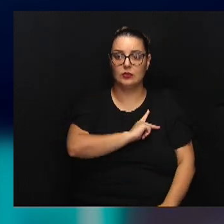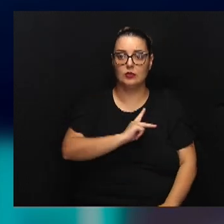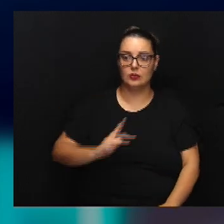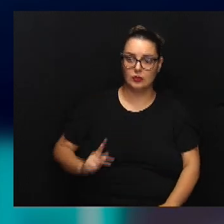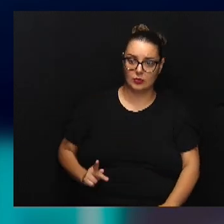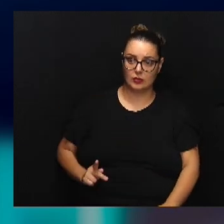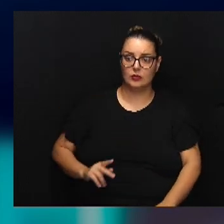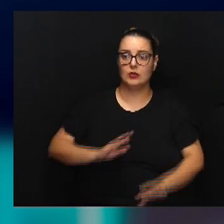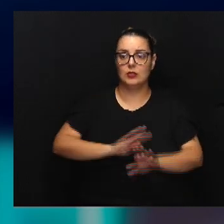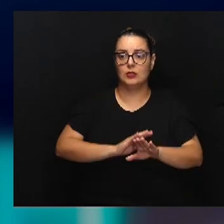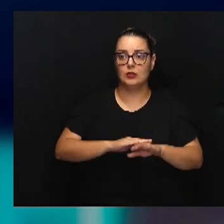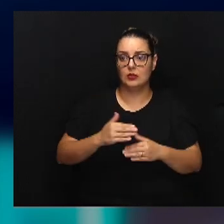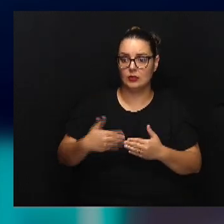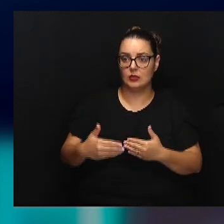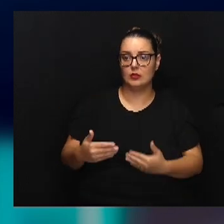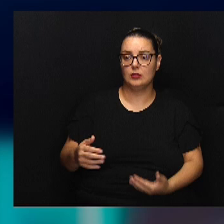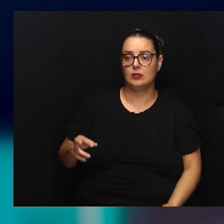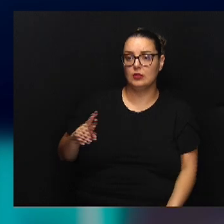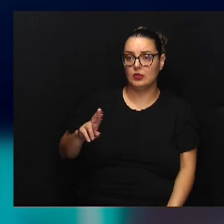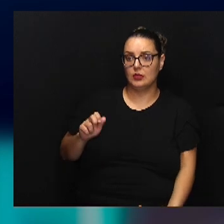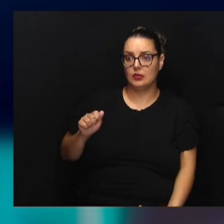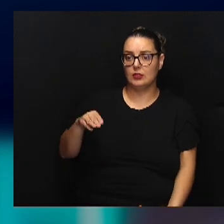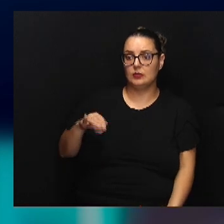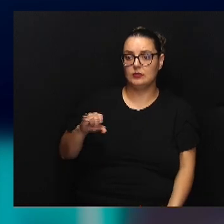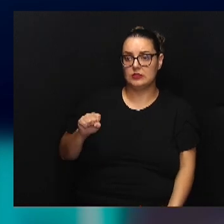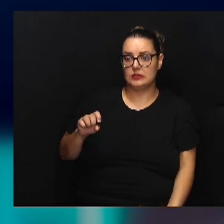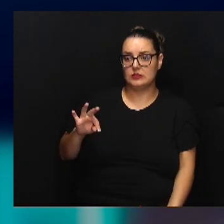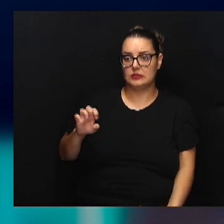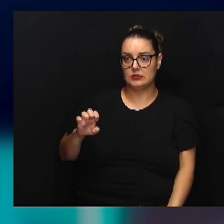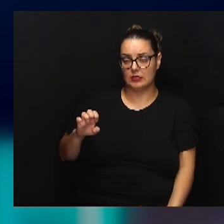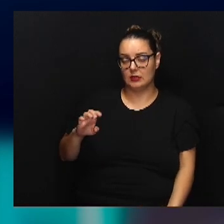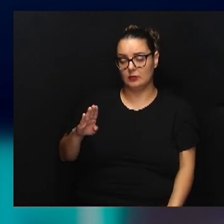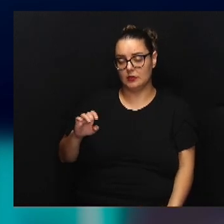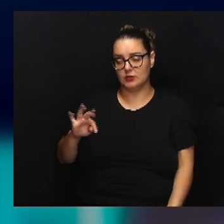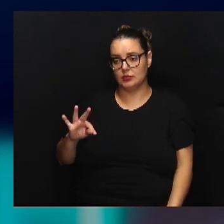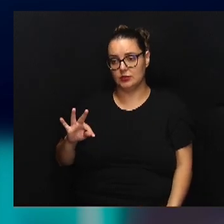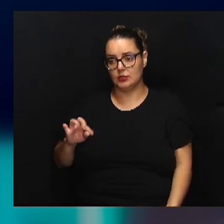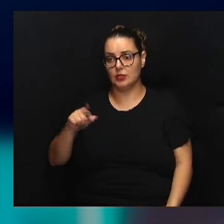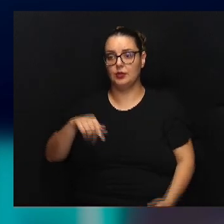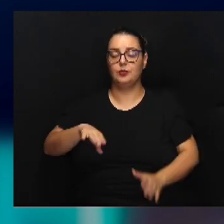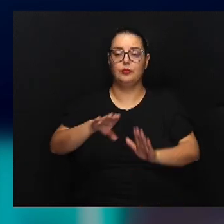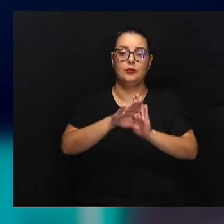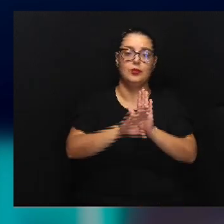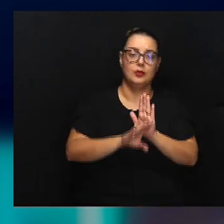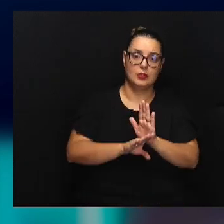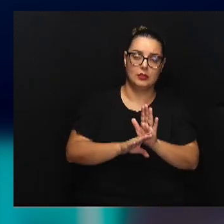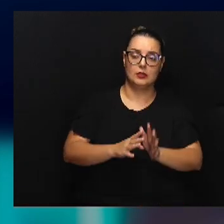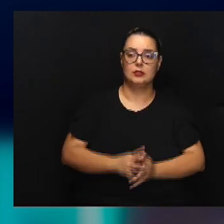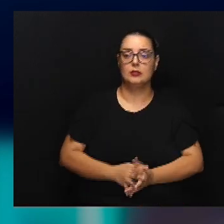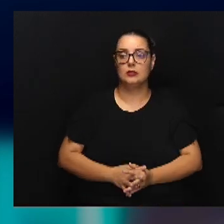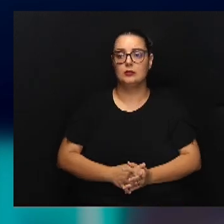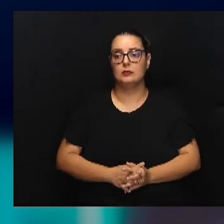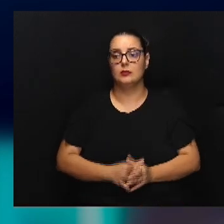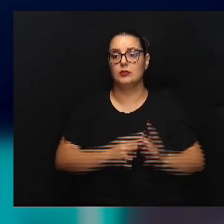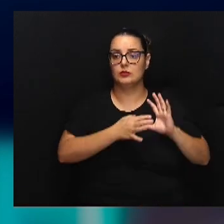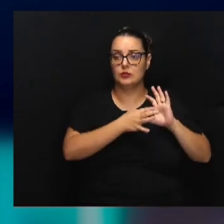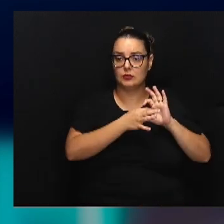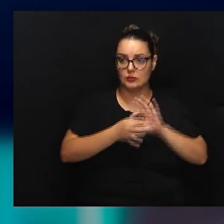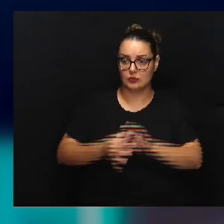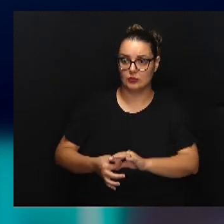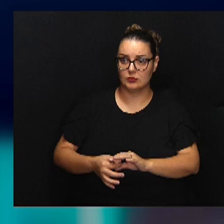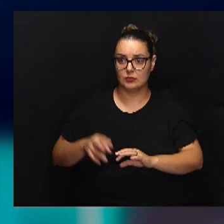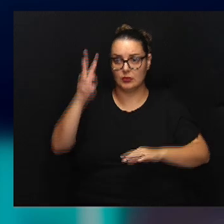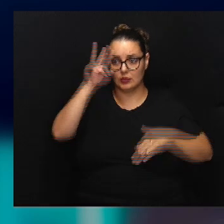em exercício, Rames Tebet, né. É um programa que se coloca num contexto histórico